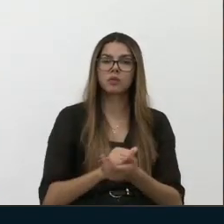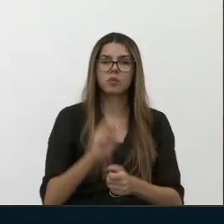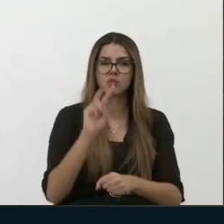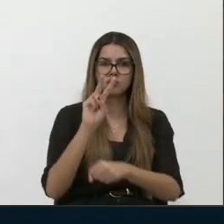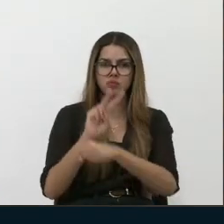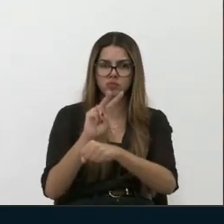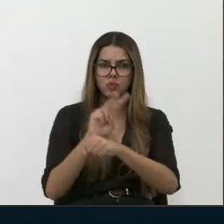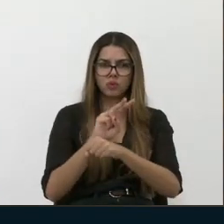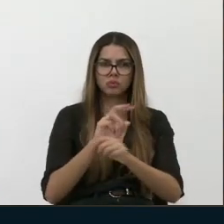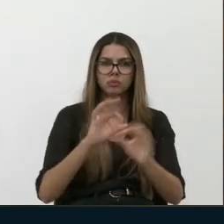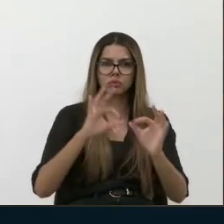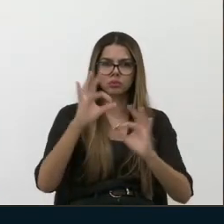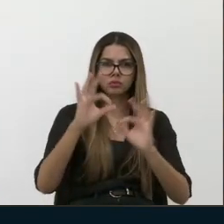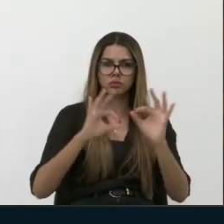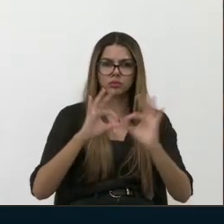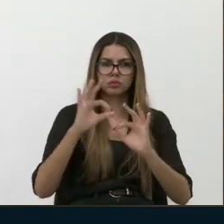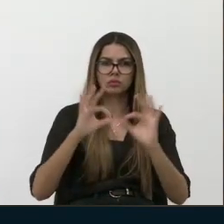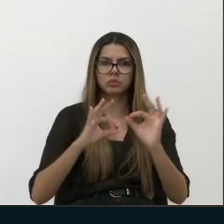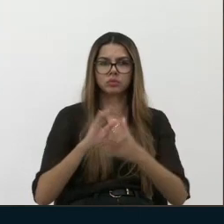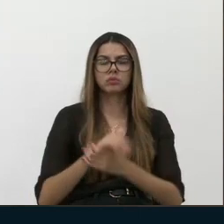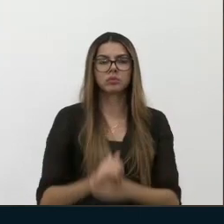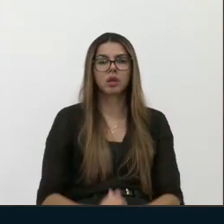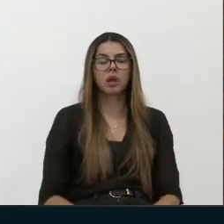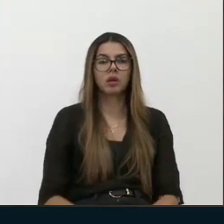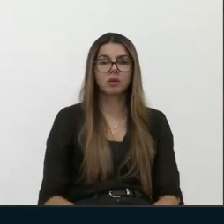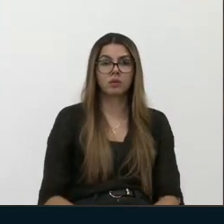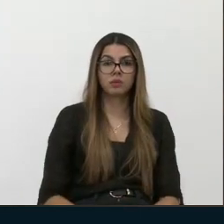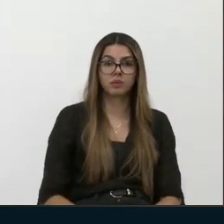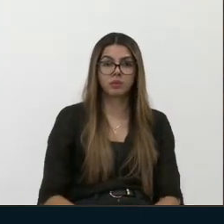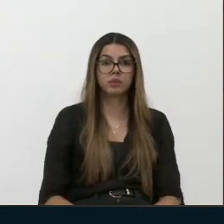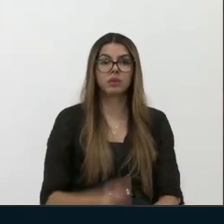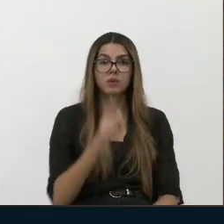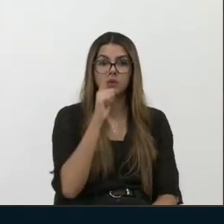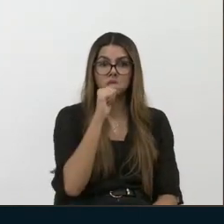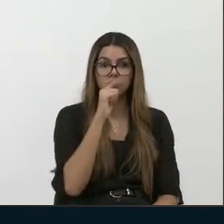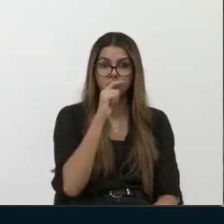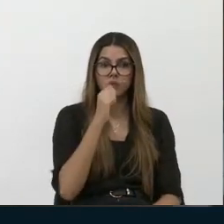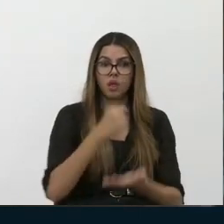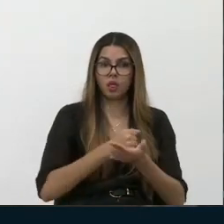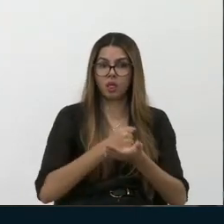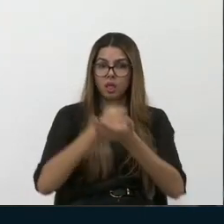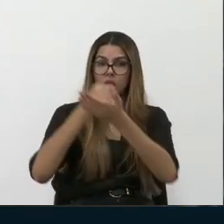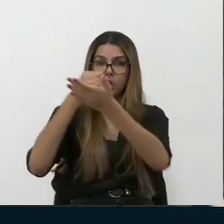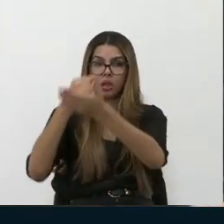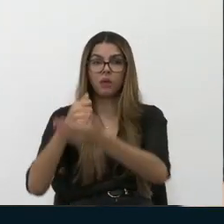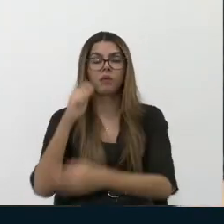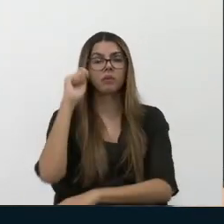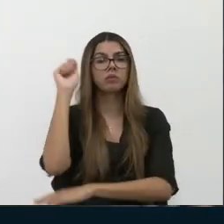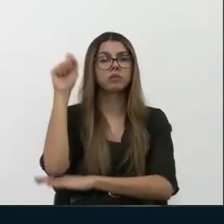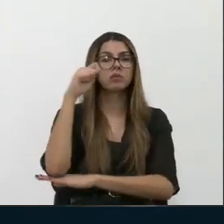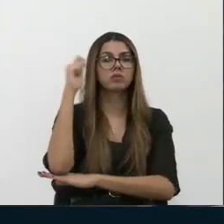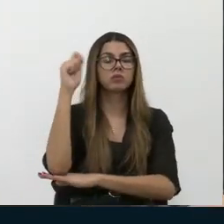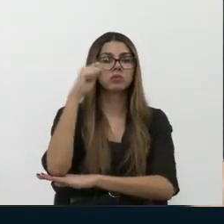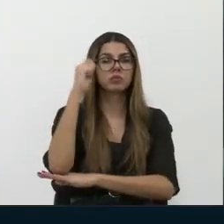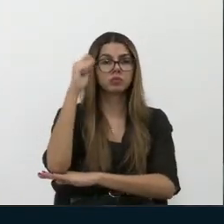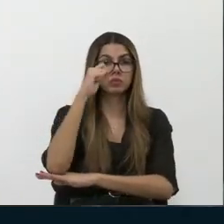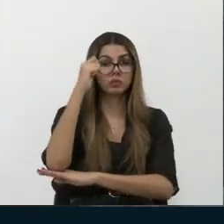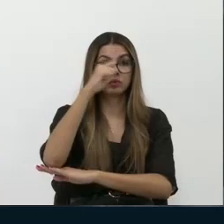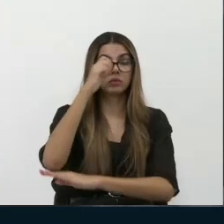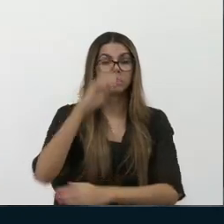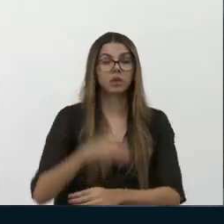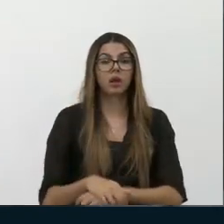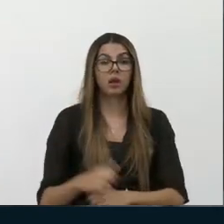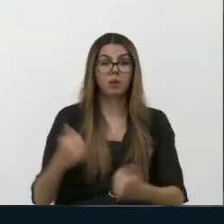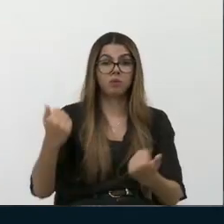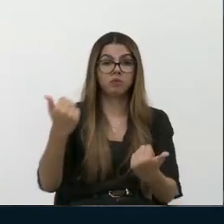da logística e transporte para que a água potável chegue às vítimas das enchentes do Rio Grande do Sul. A campanha conta também com o apoio